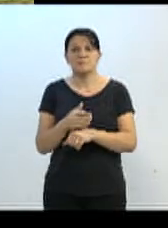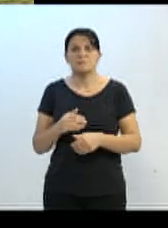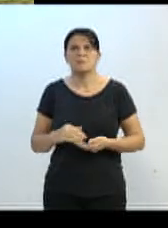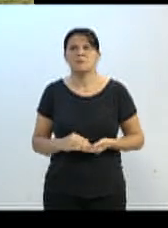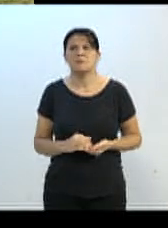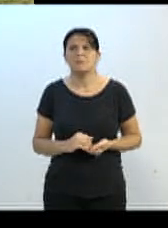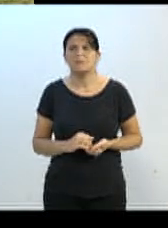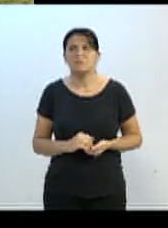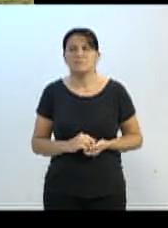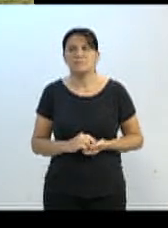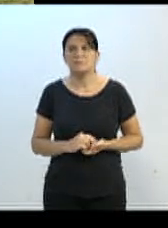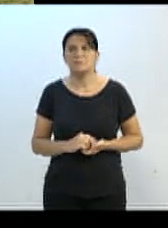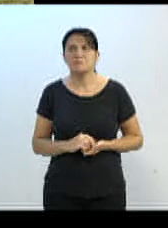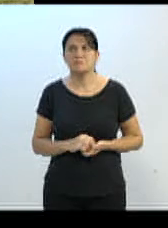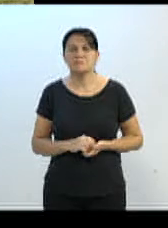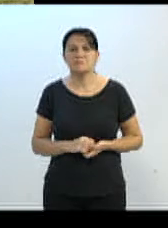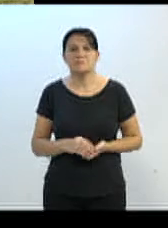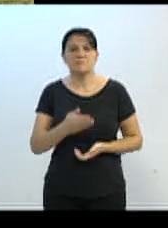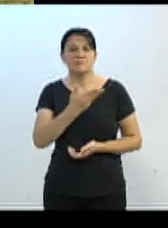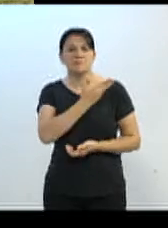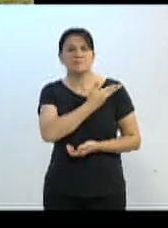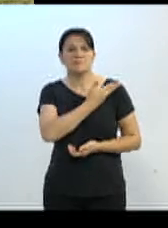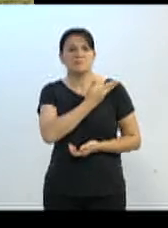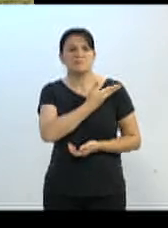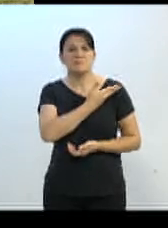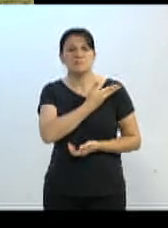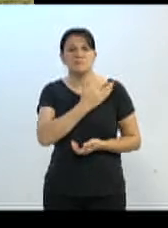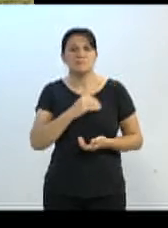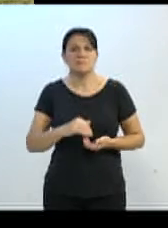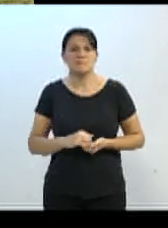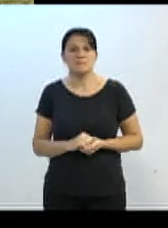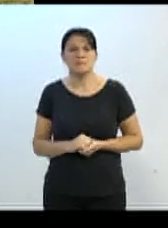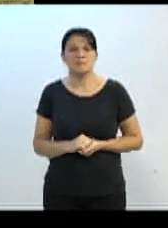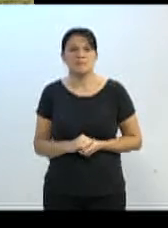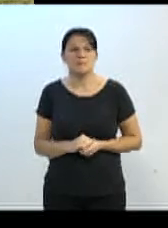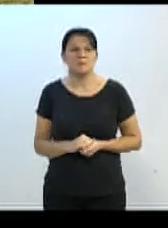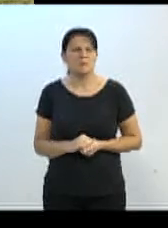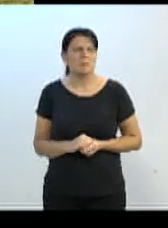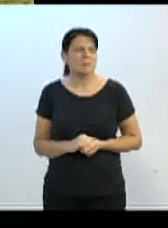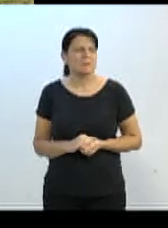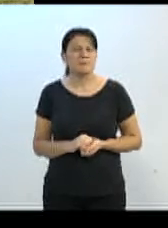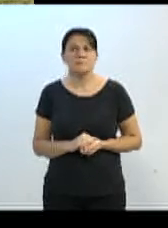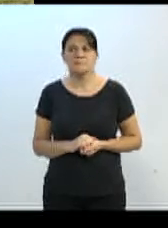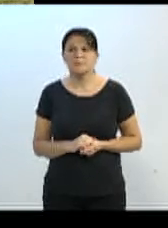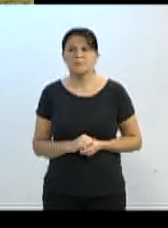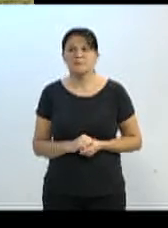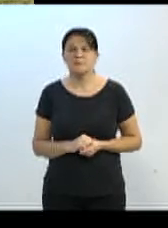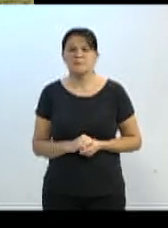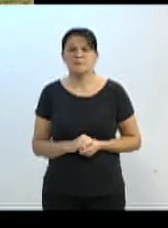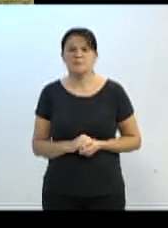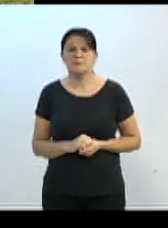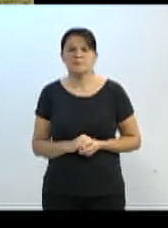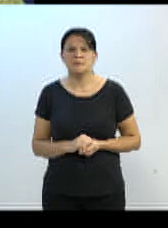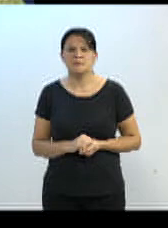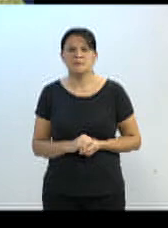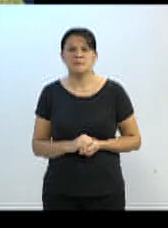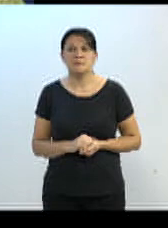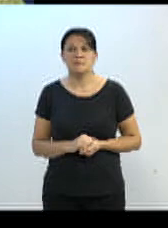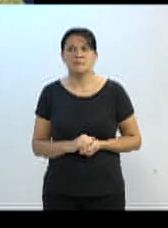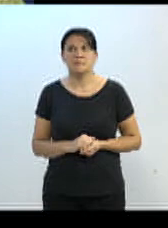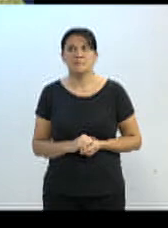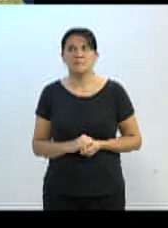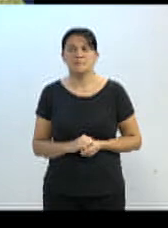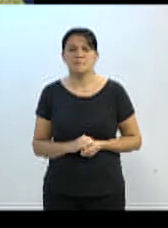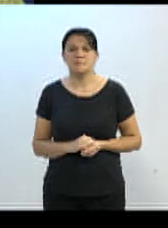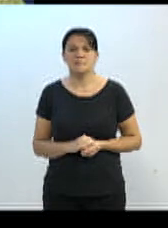prestigiando os amigos ali do Campo da Ponte Preta o Mairo que foi que foi Intendente